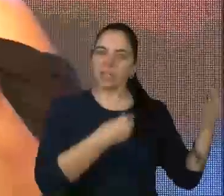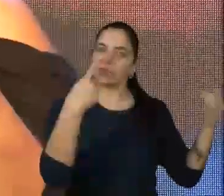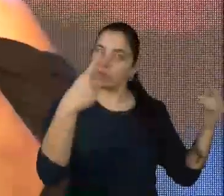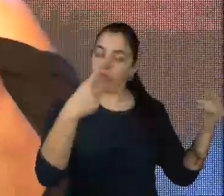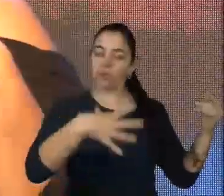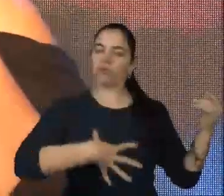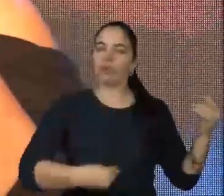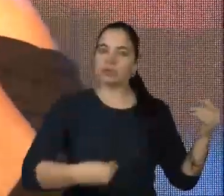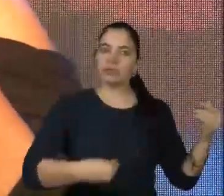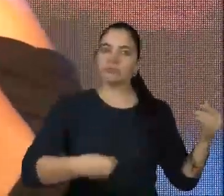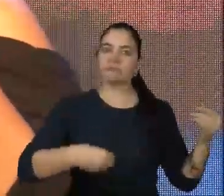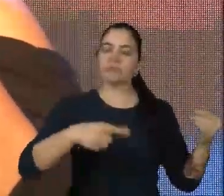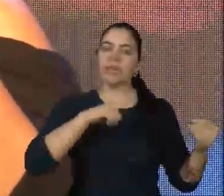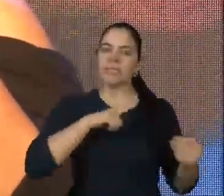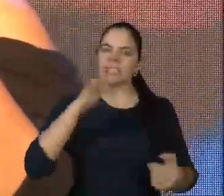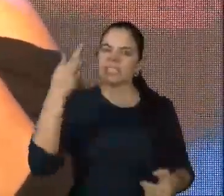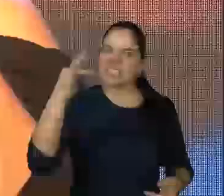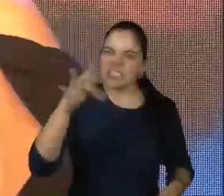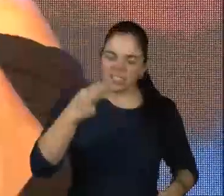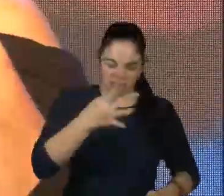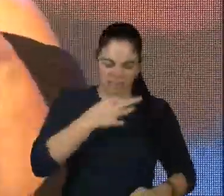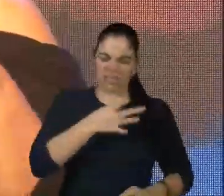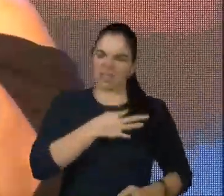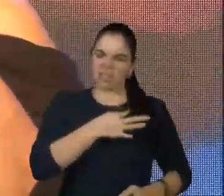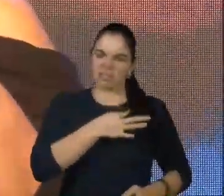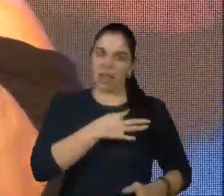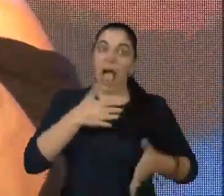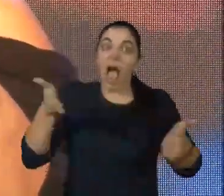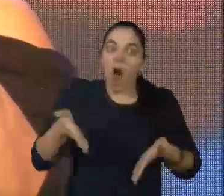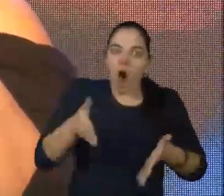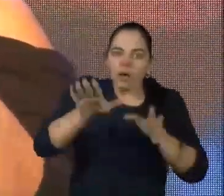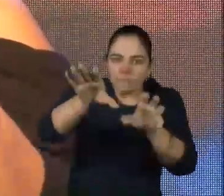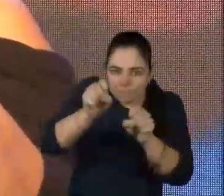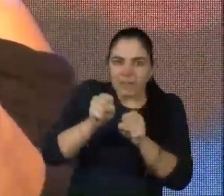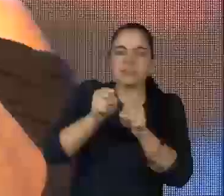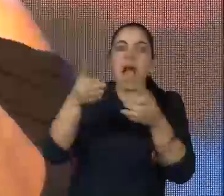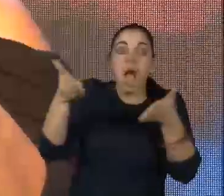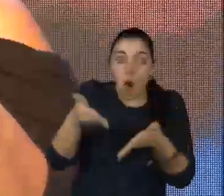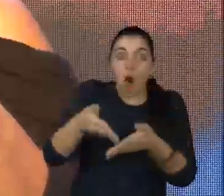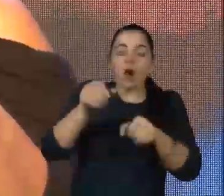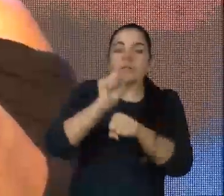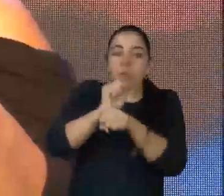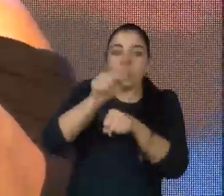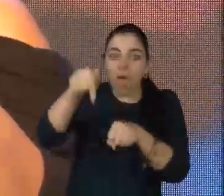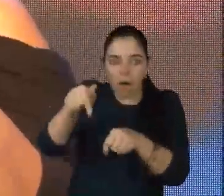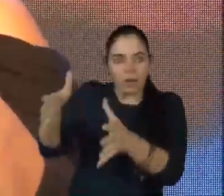nascimento do teu filho, e tem essa dor aqui, pega ele agora, agora, nesse momento que a gente está